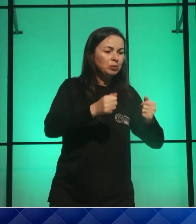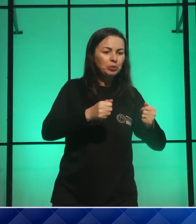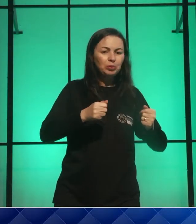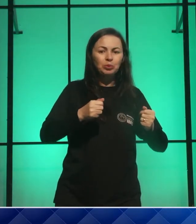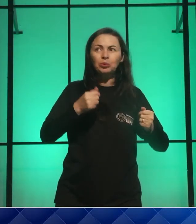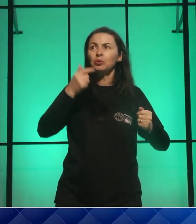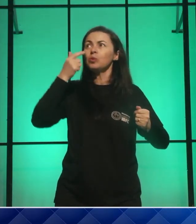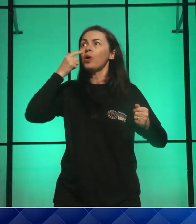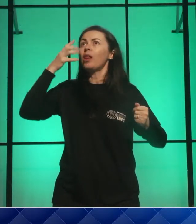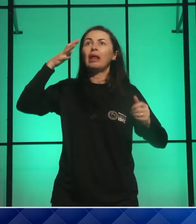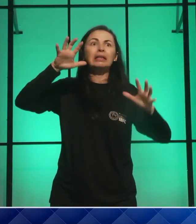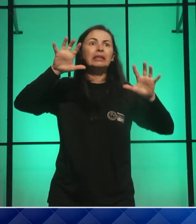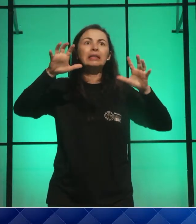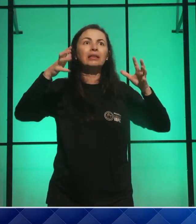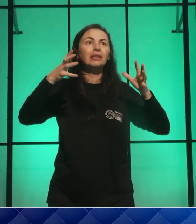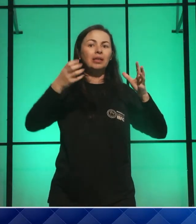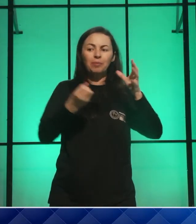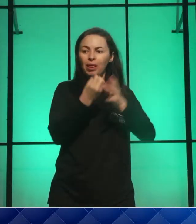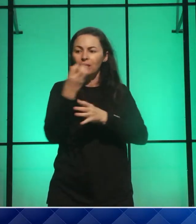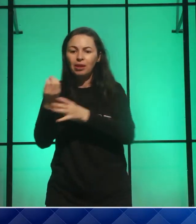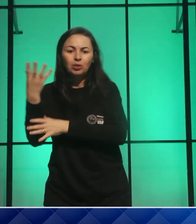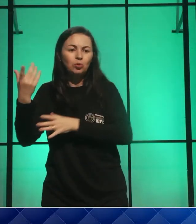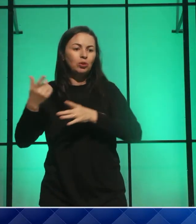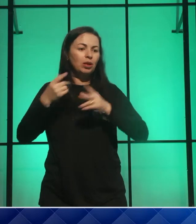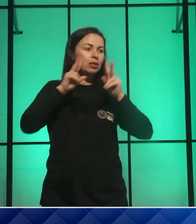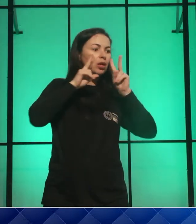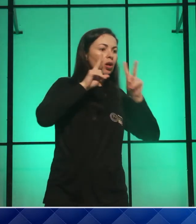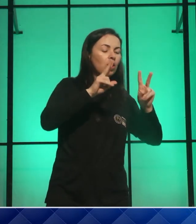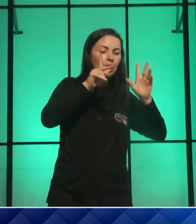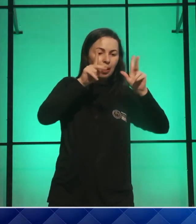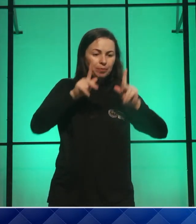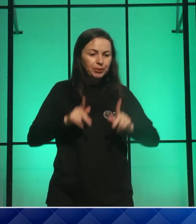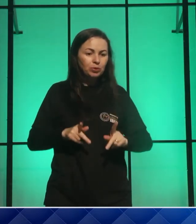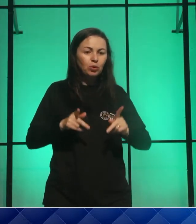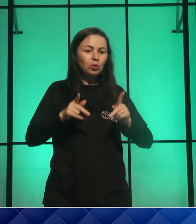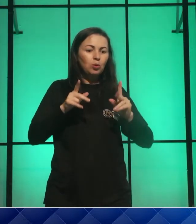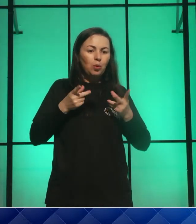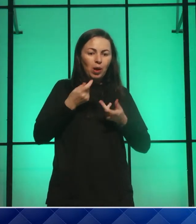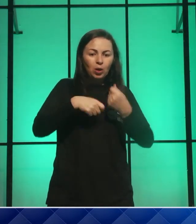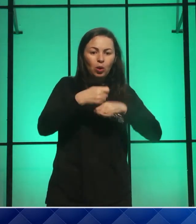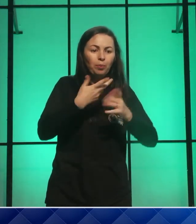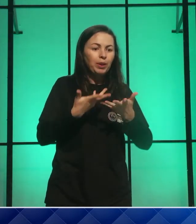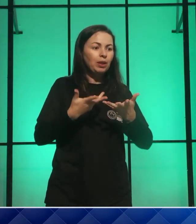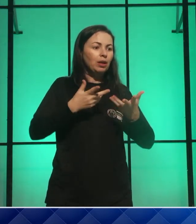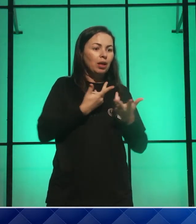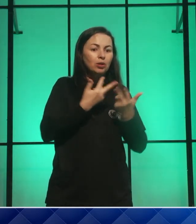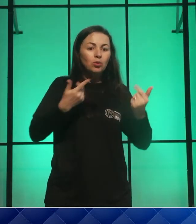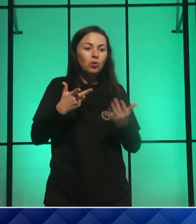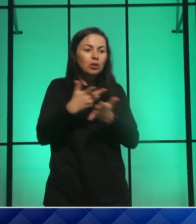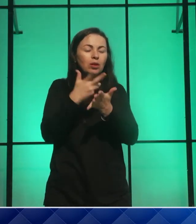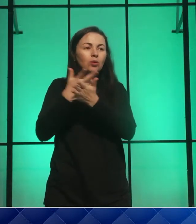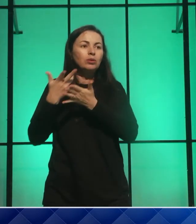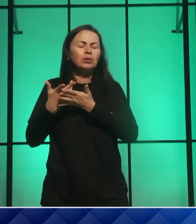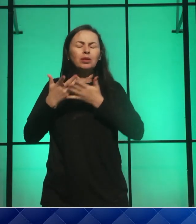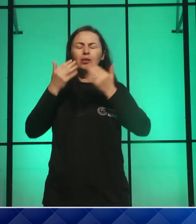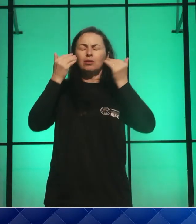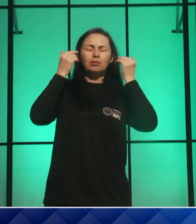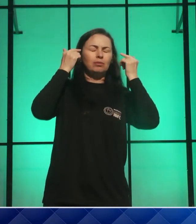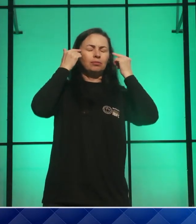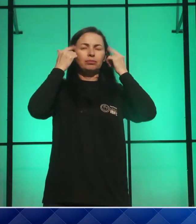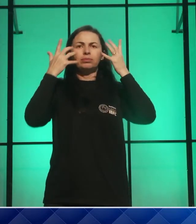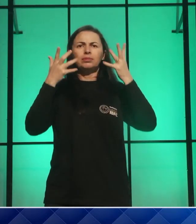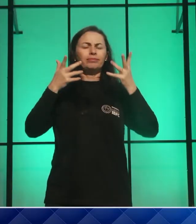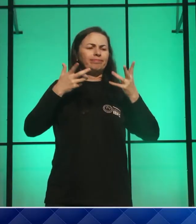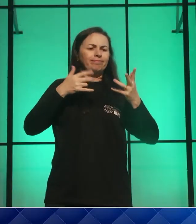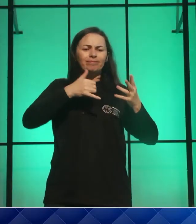clima, você olha para a natureza, você olha para as pessoas, você olha para a economia, você olha para as coisas que estão acontecendo. E isso leva você a se